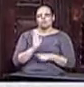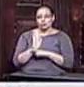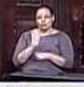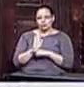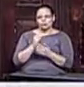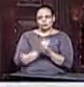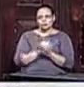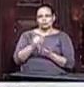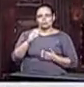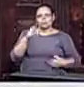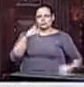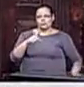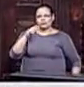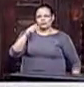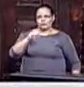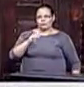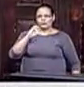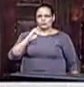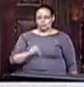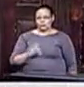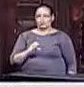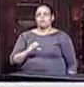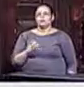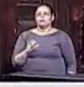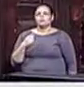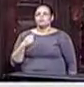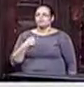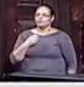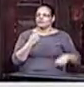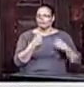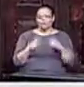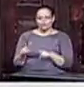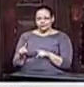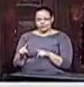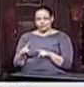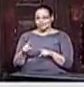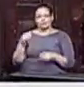início, o PSC se posiciona da forma contrária, portanto, o nosso voto é não.